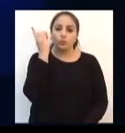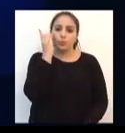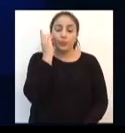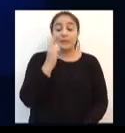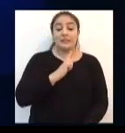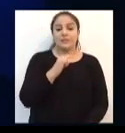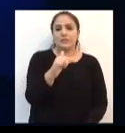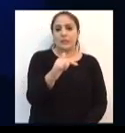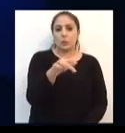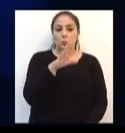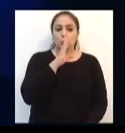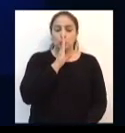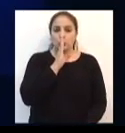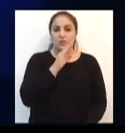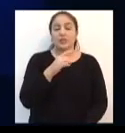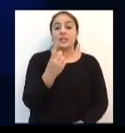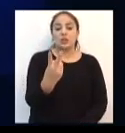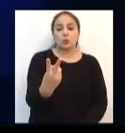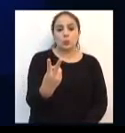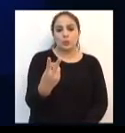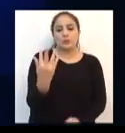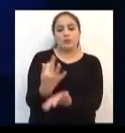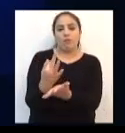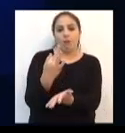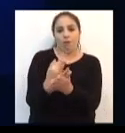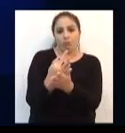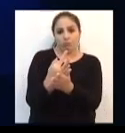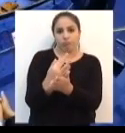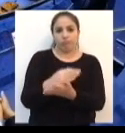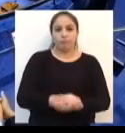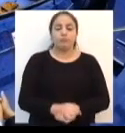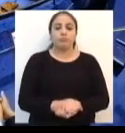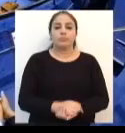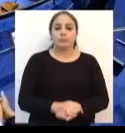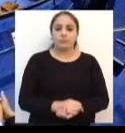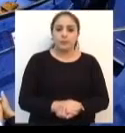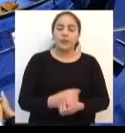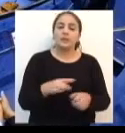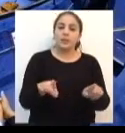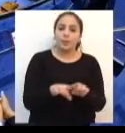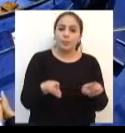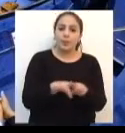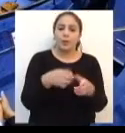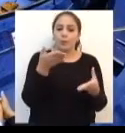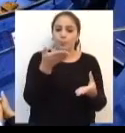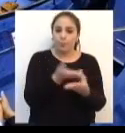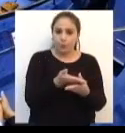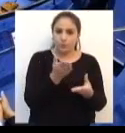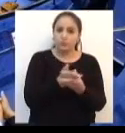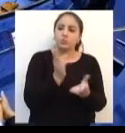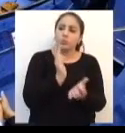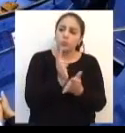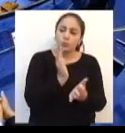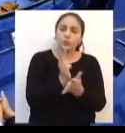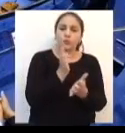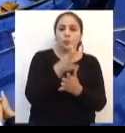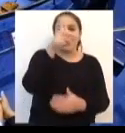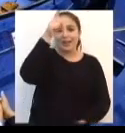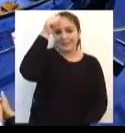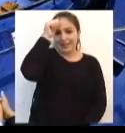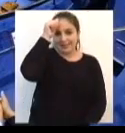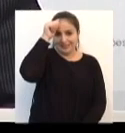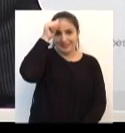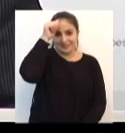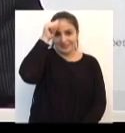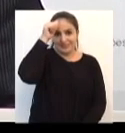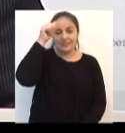deputados, houve 7 abstenções e 2 ausências. Na sequência, o processo seguiu para a análise do